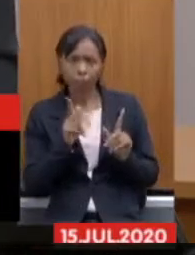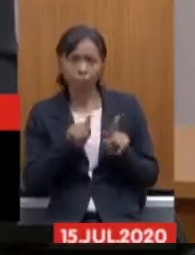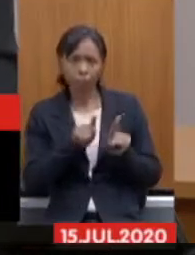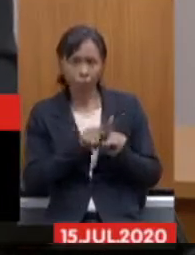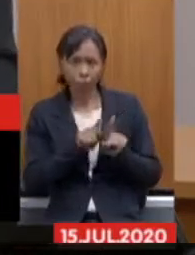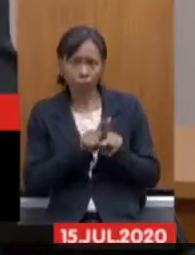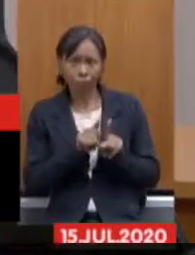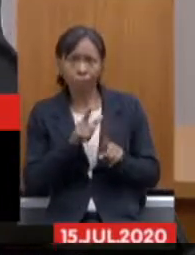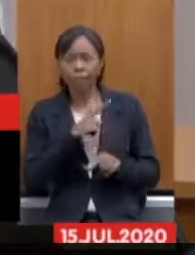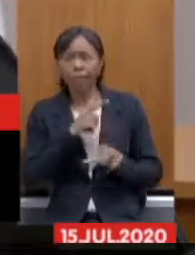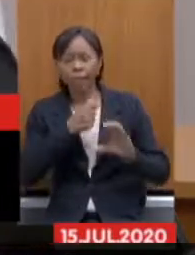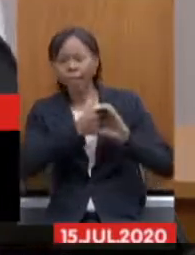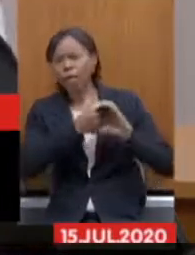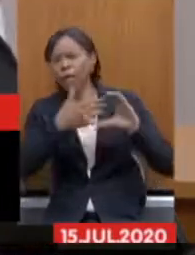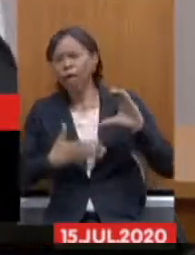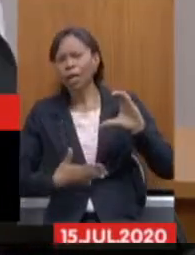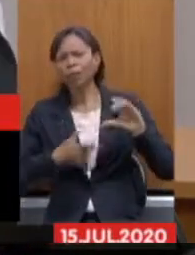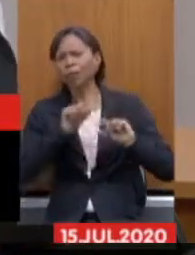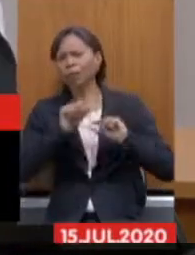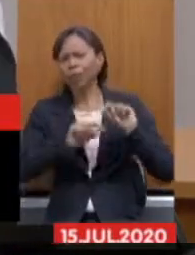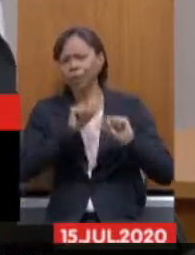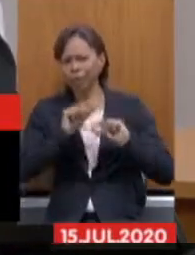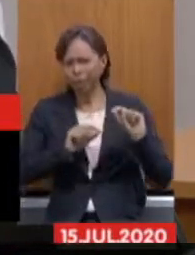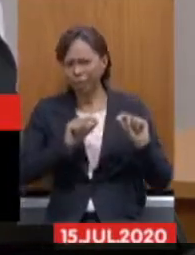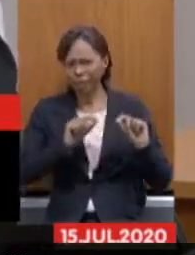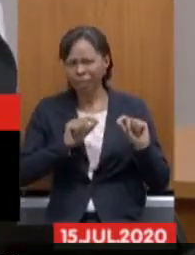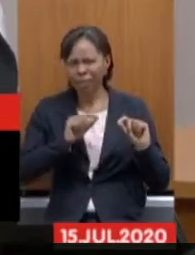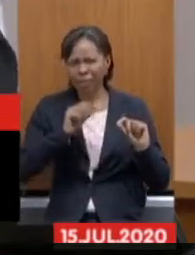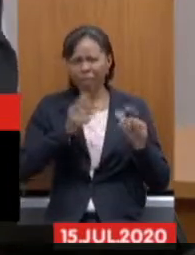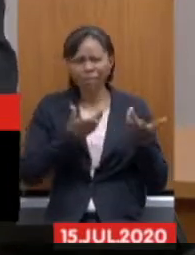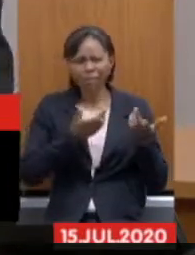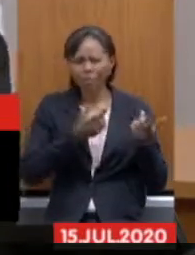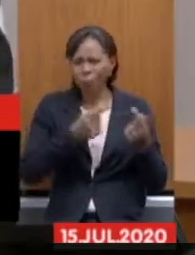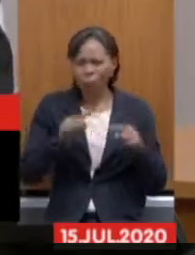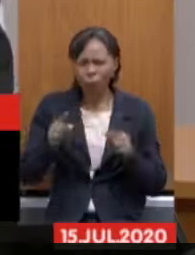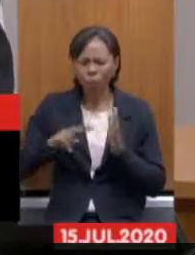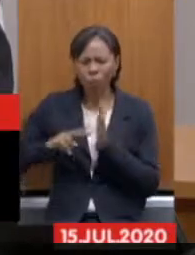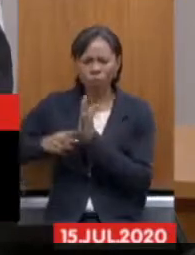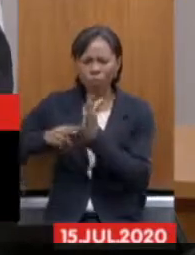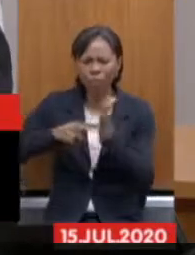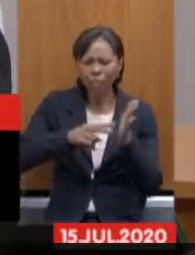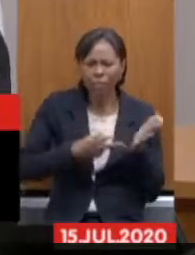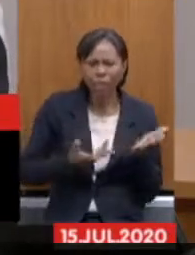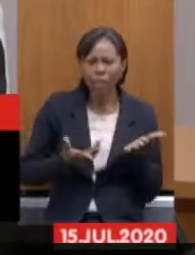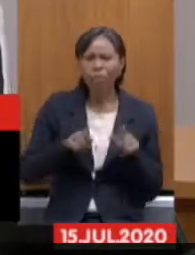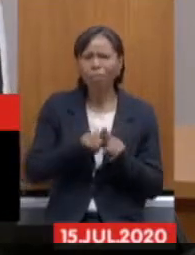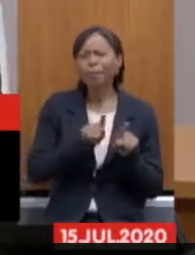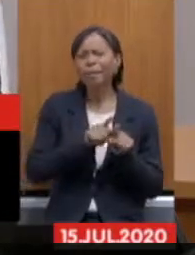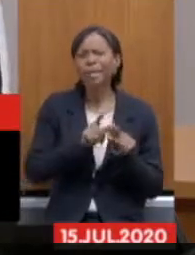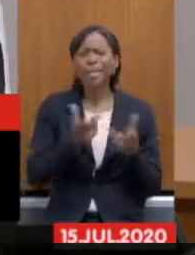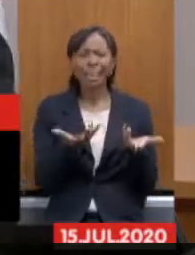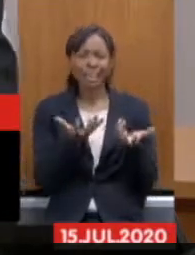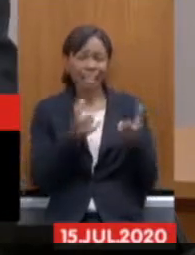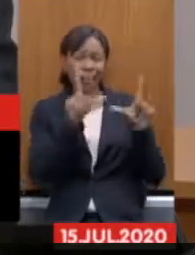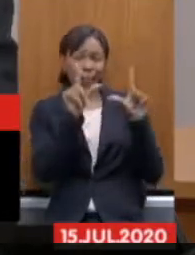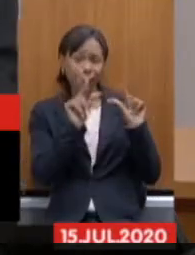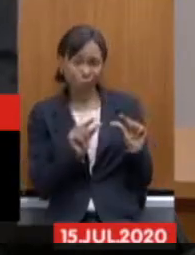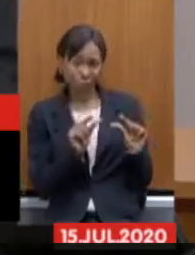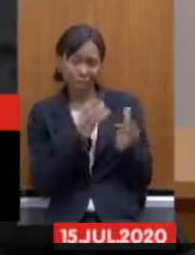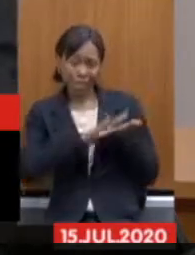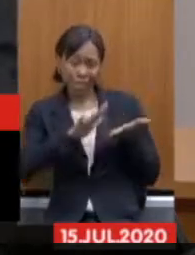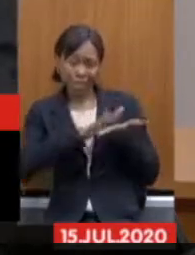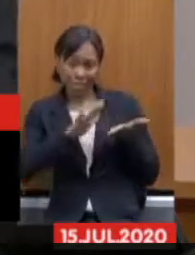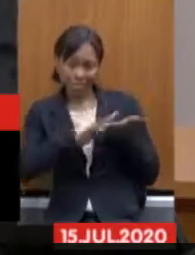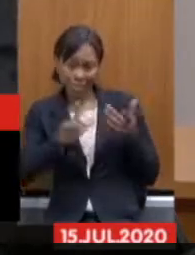dela enfraquecer também a organização sindical ela quer reduzir gastos e quer